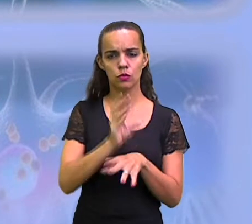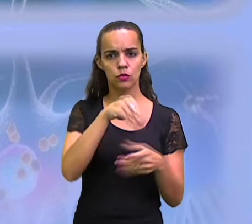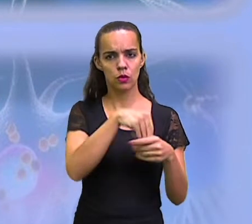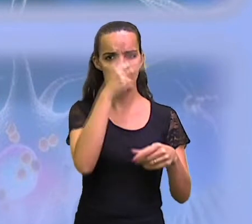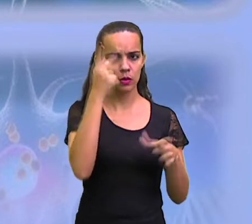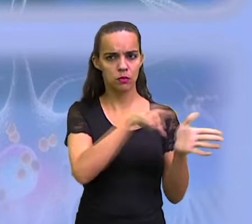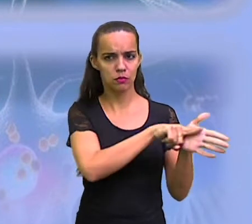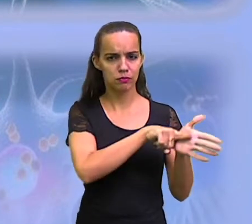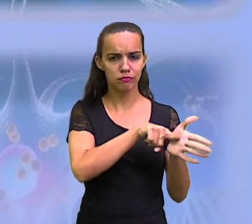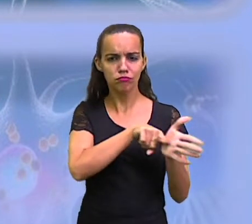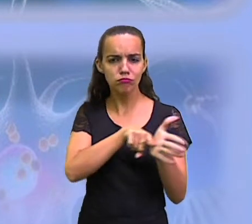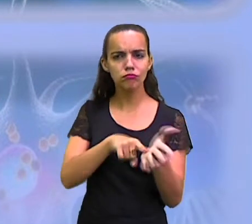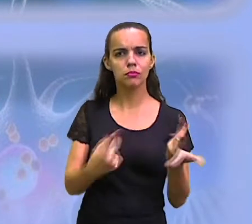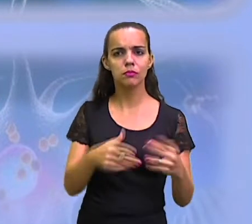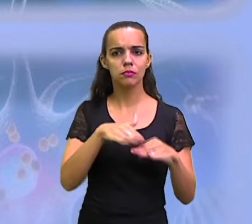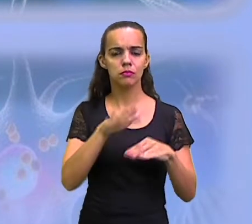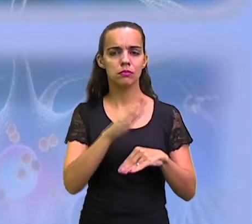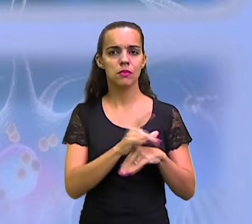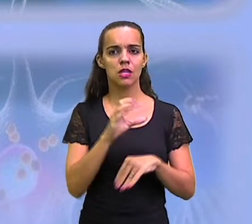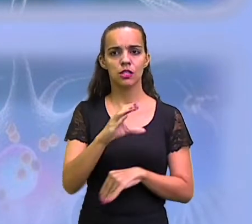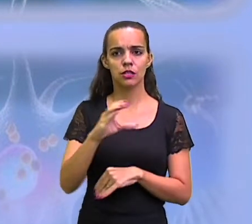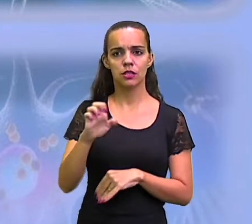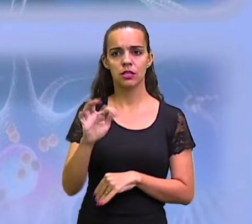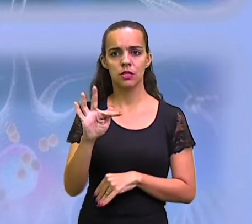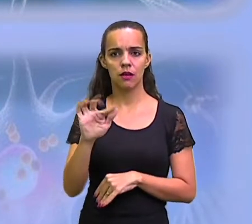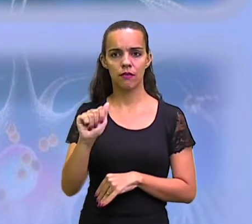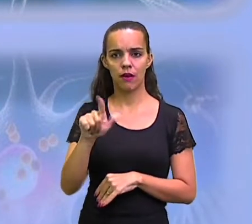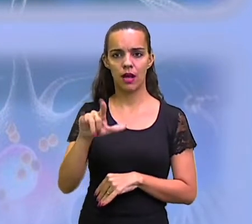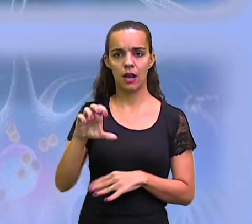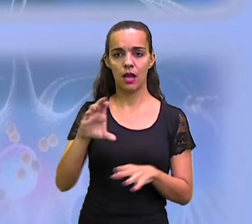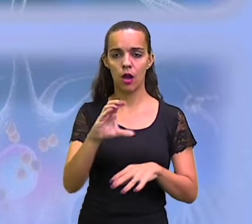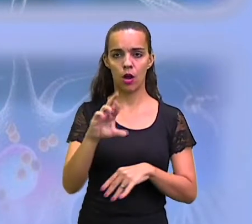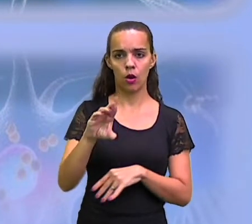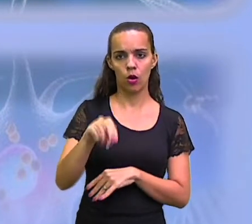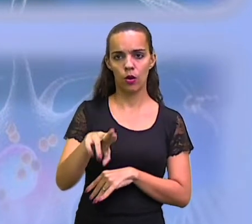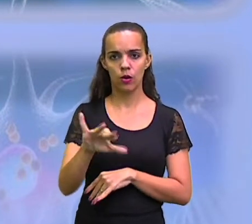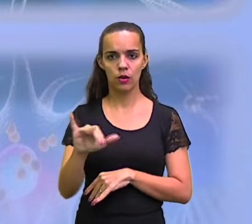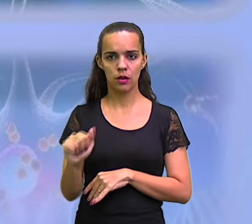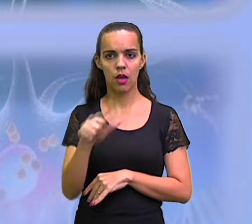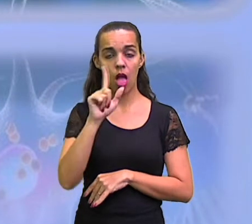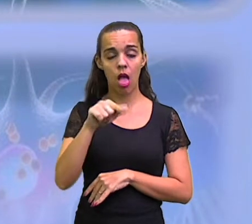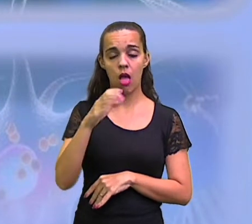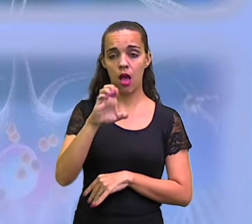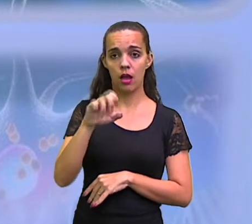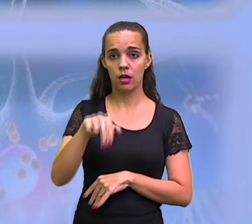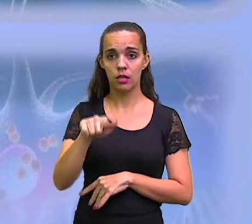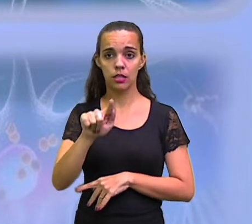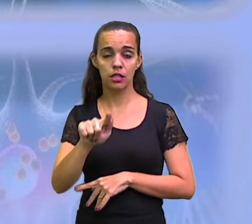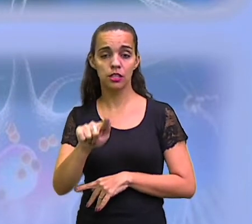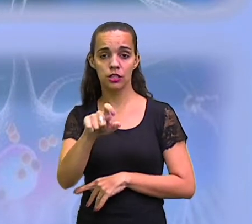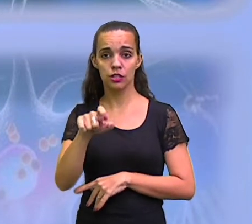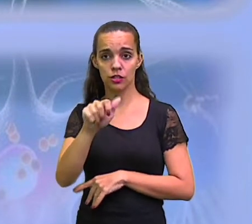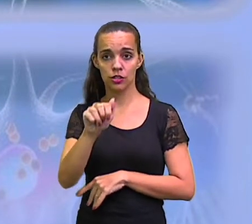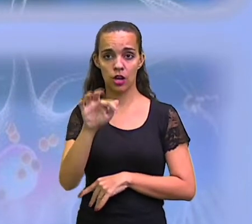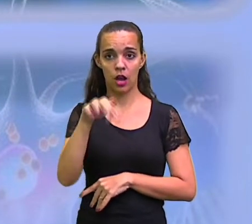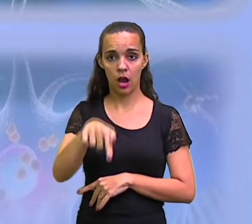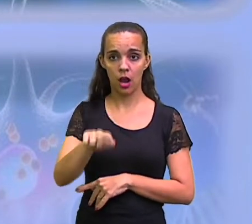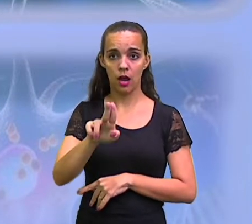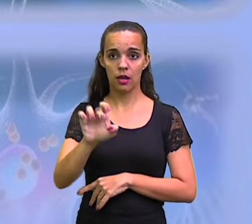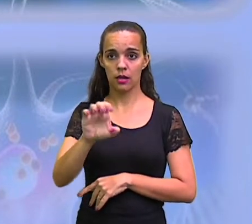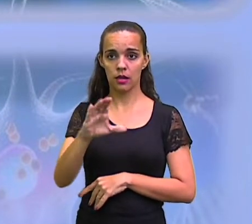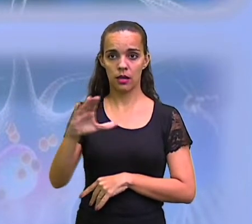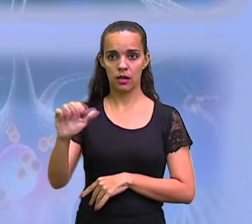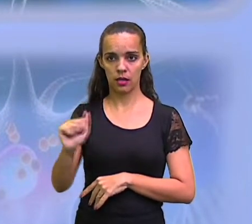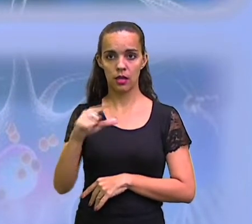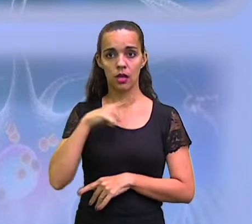subtipos mais comuns de cefaleia crônica estão a enxaqueca transformada e a